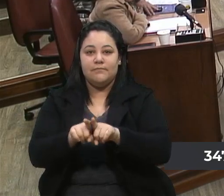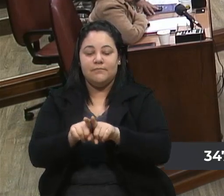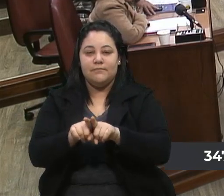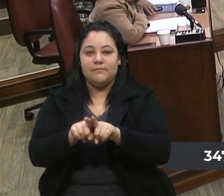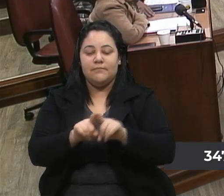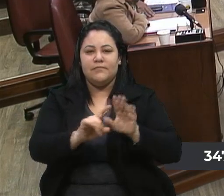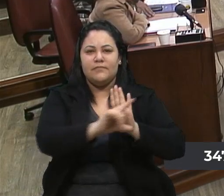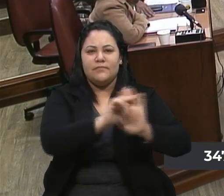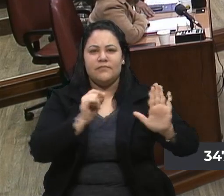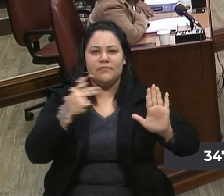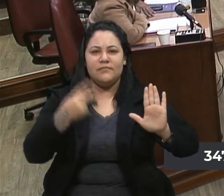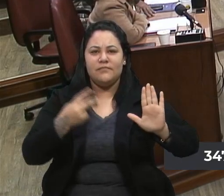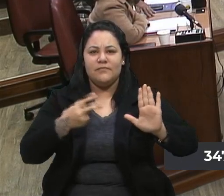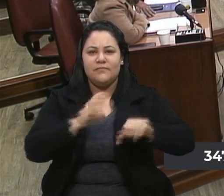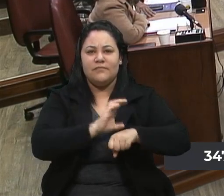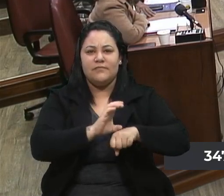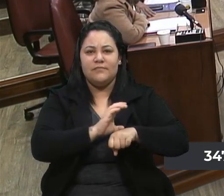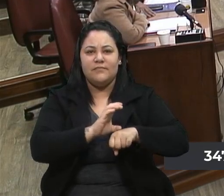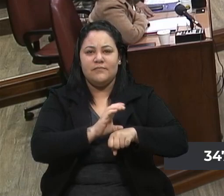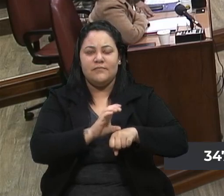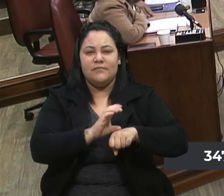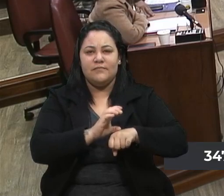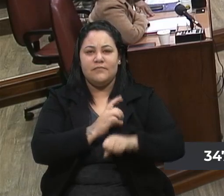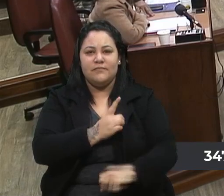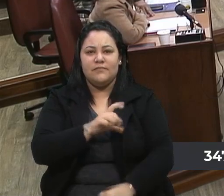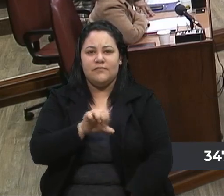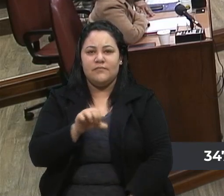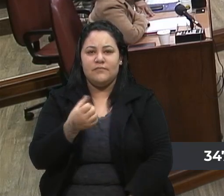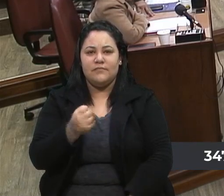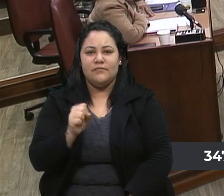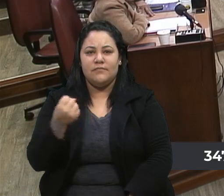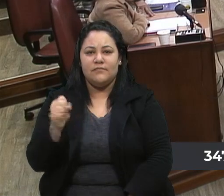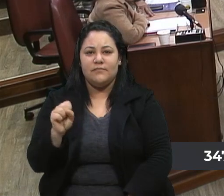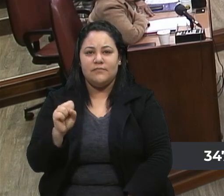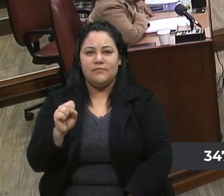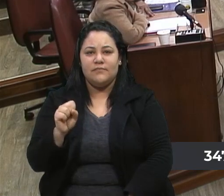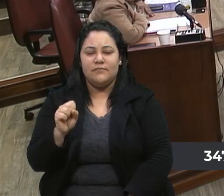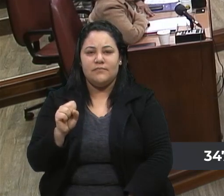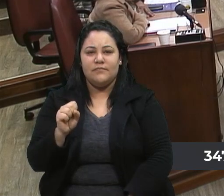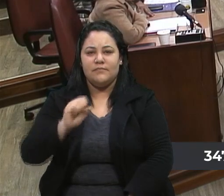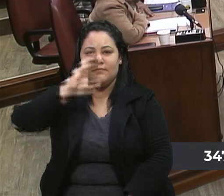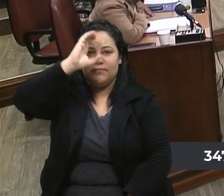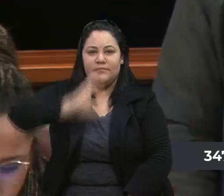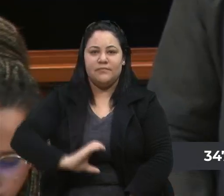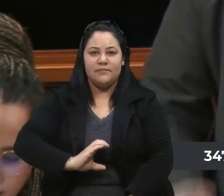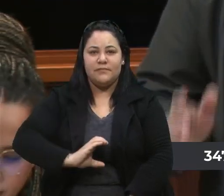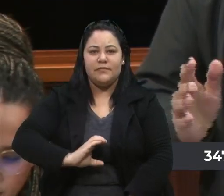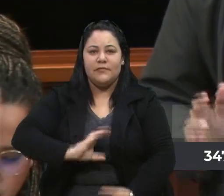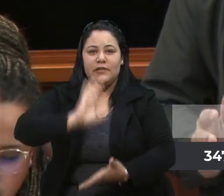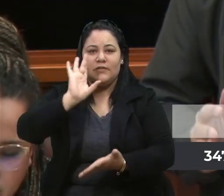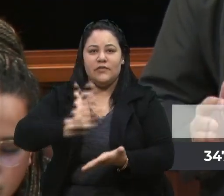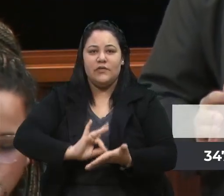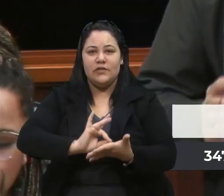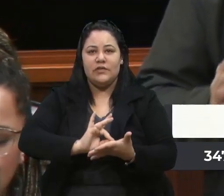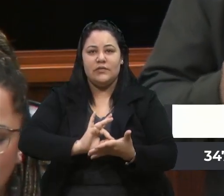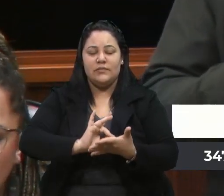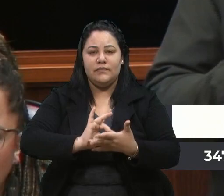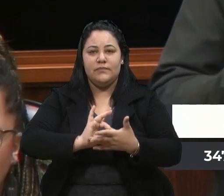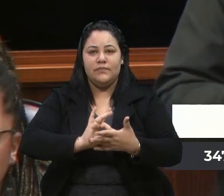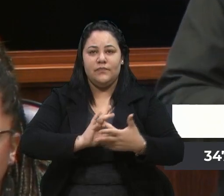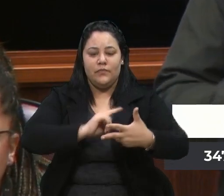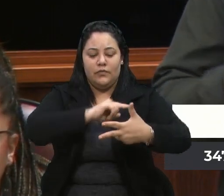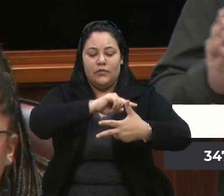artigo 2º da Constituição de 1988, na Constituição Cidadã, ele estabelece que os poderes